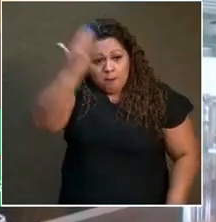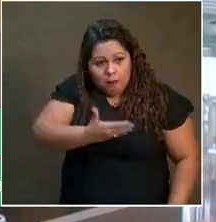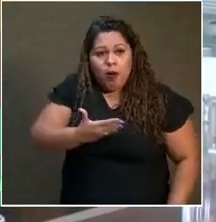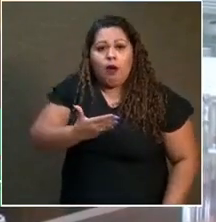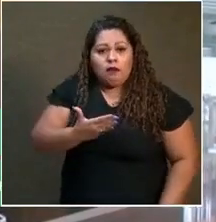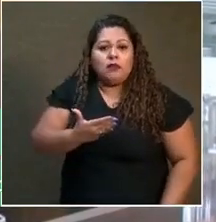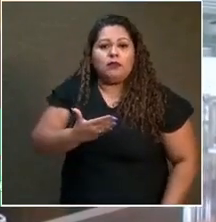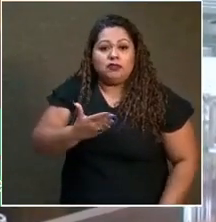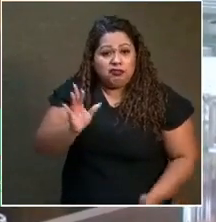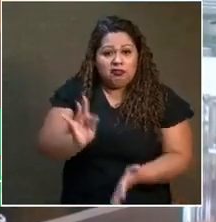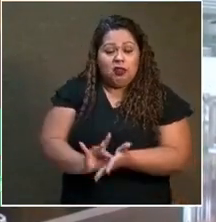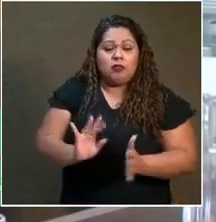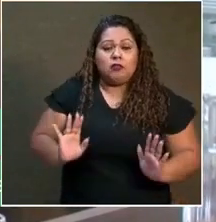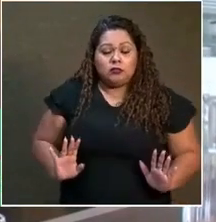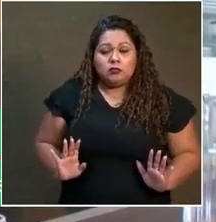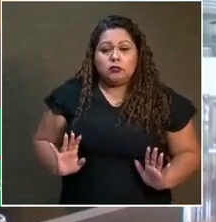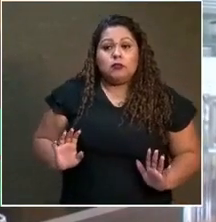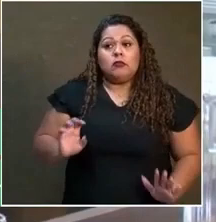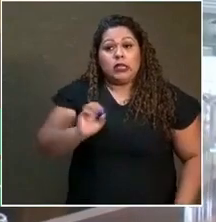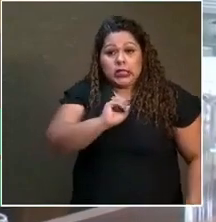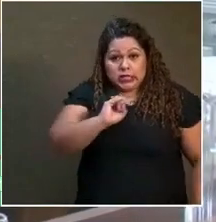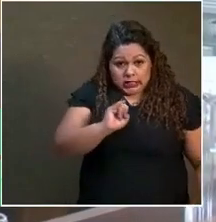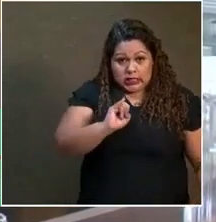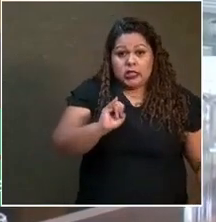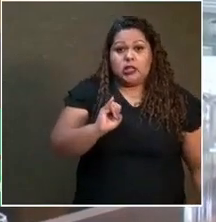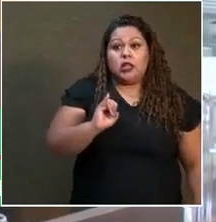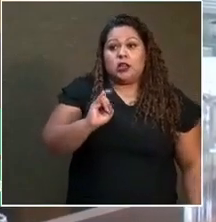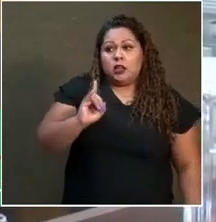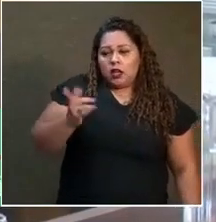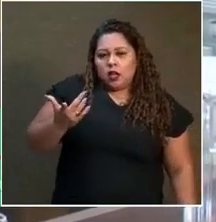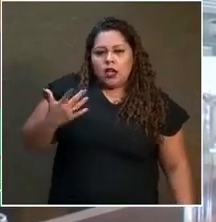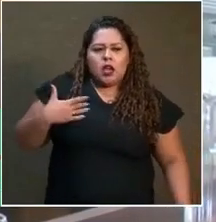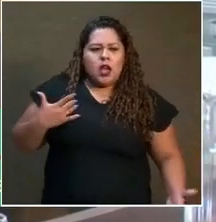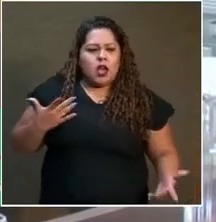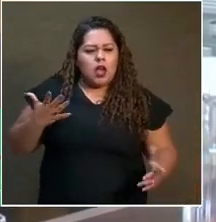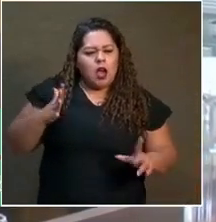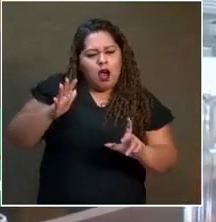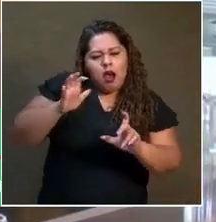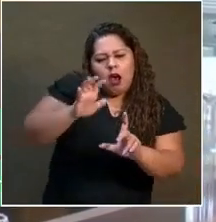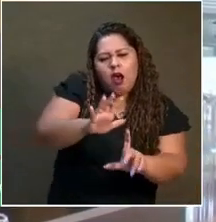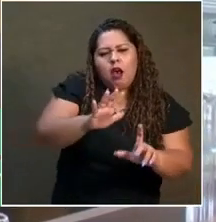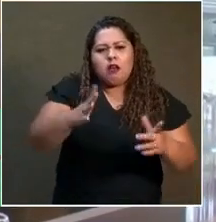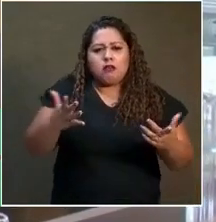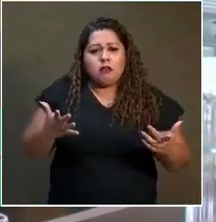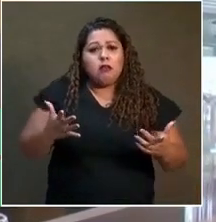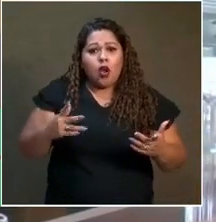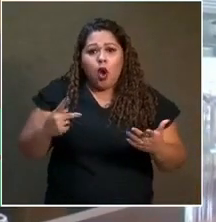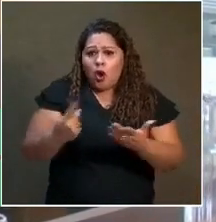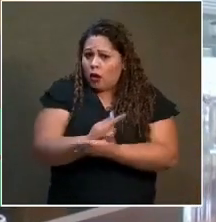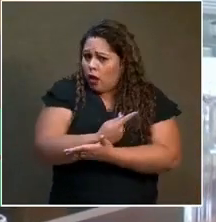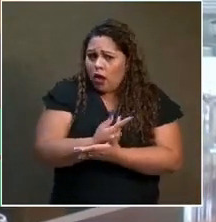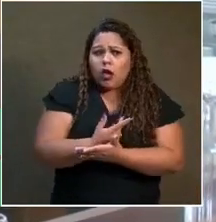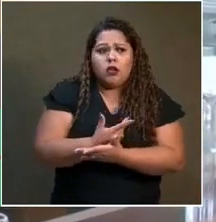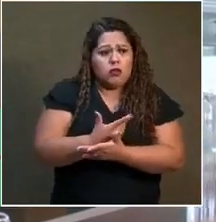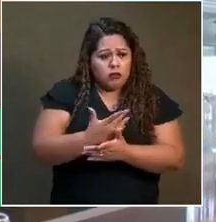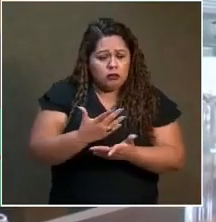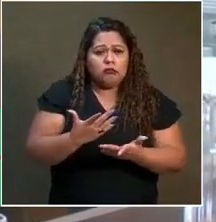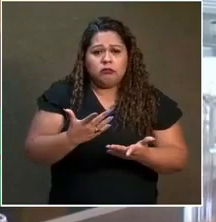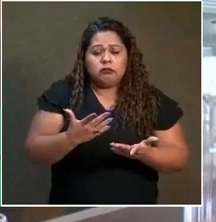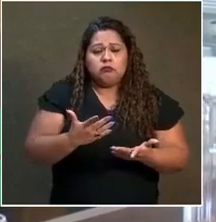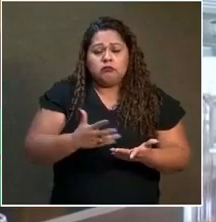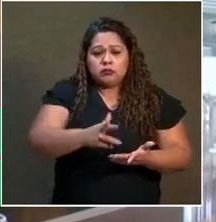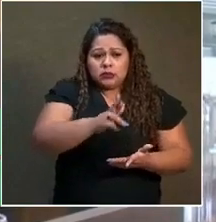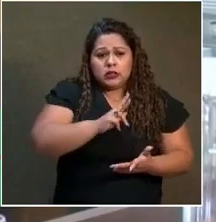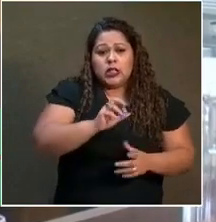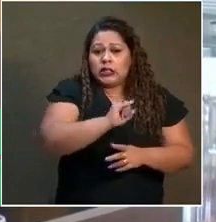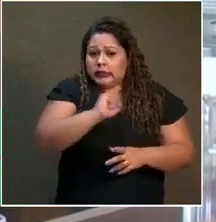técnica. Se ele fez um mal para a família, que responda pelo mal que ele fez para a família. Se ele